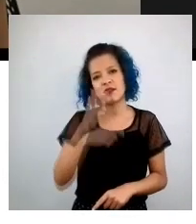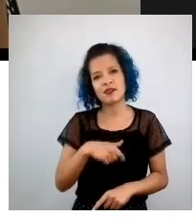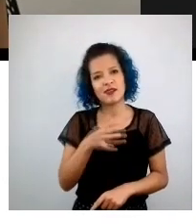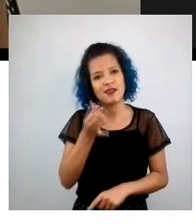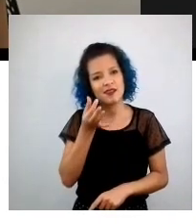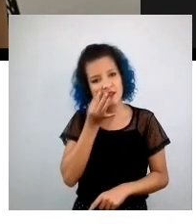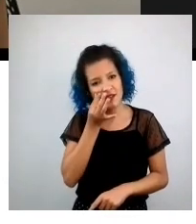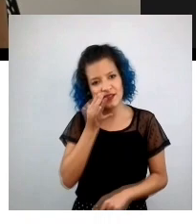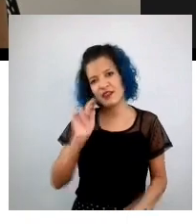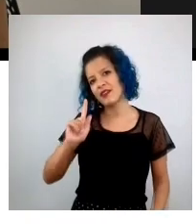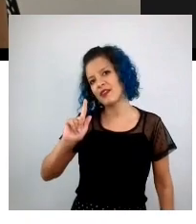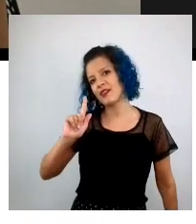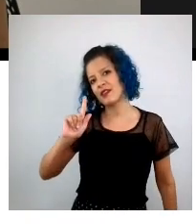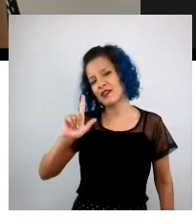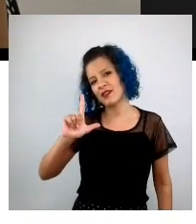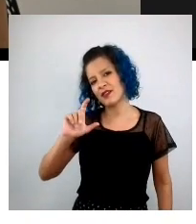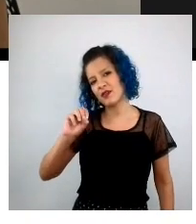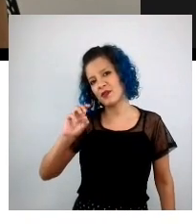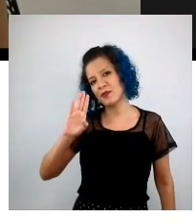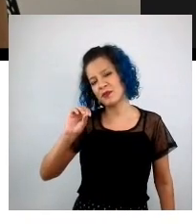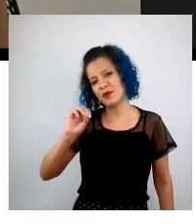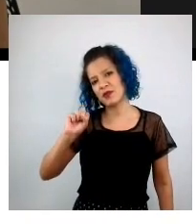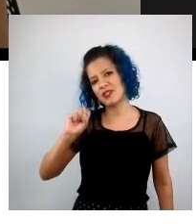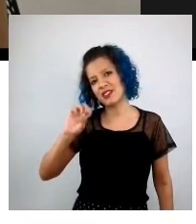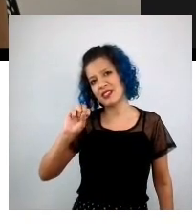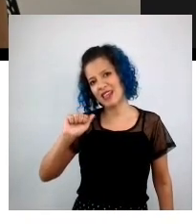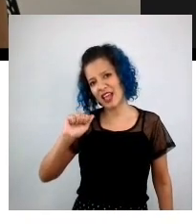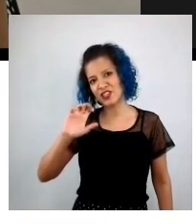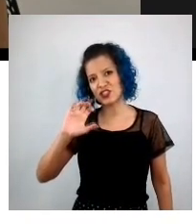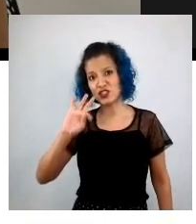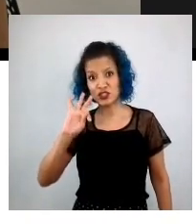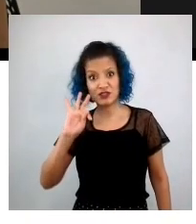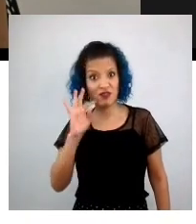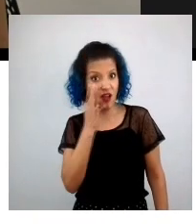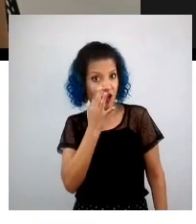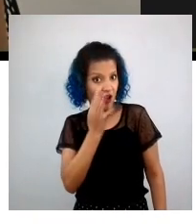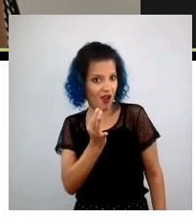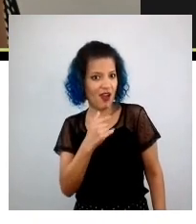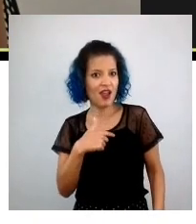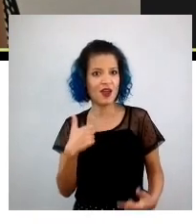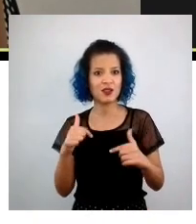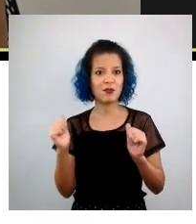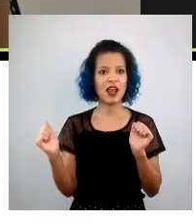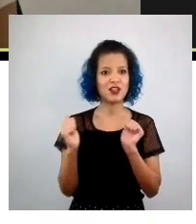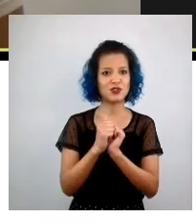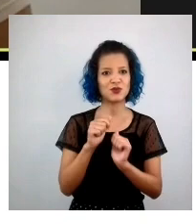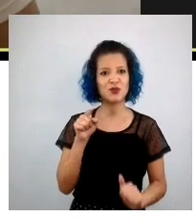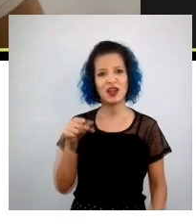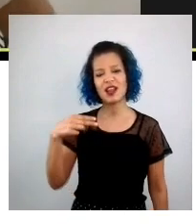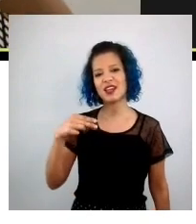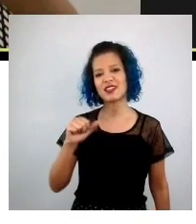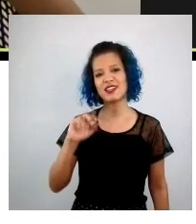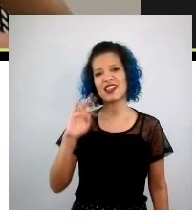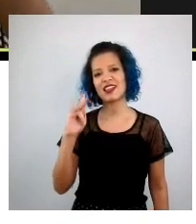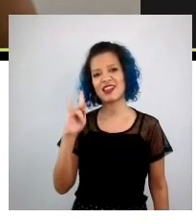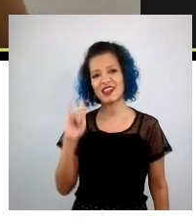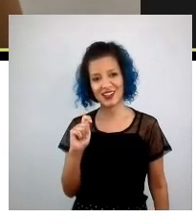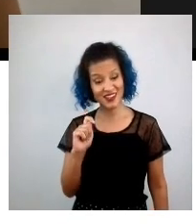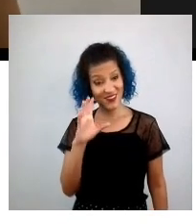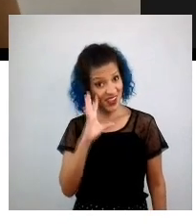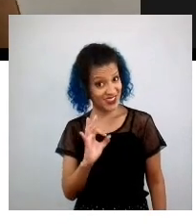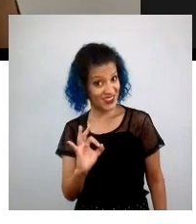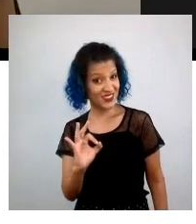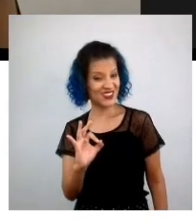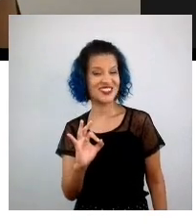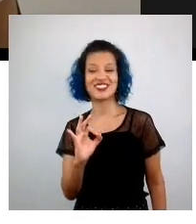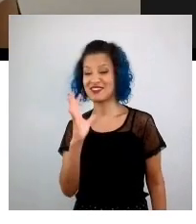de olho, porque eu tenho um sonho de trabalhar com Natália. Então, fica também. De olho. Que esse sonho